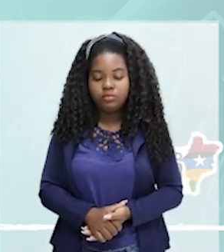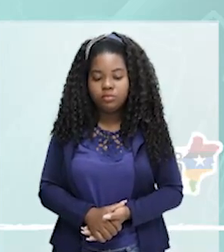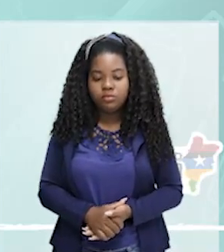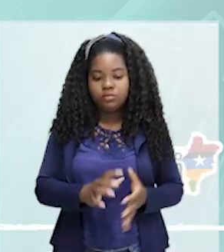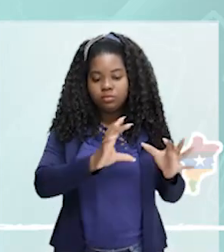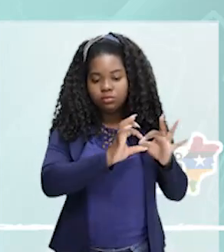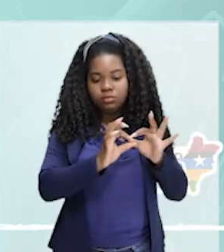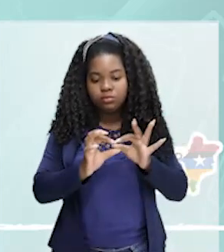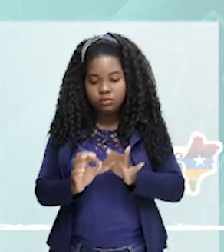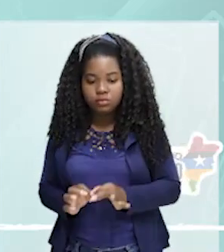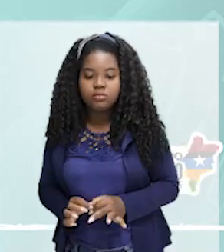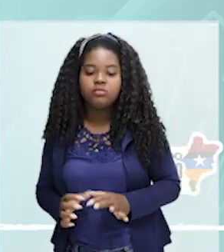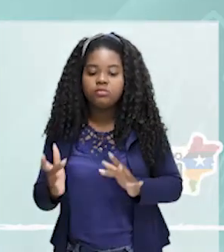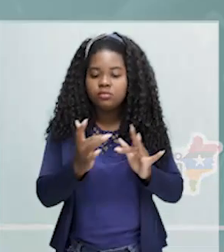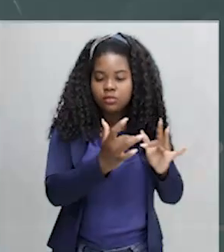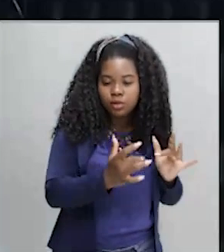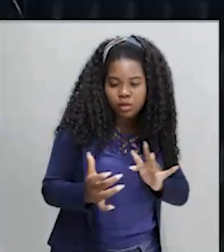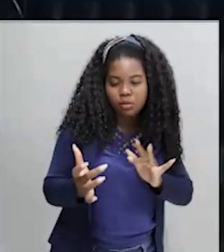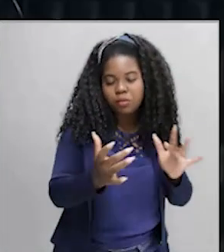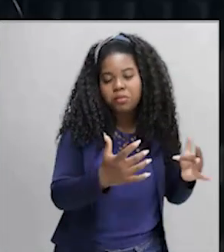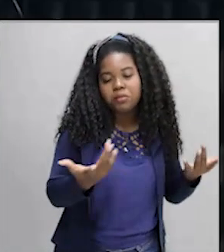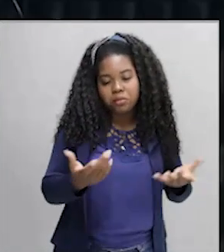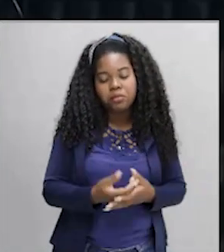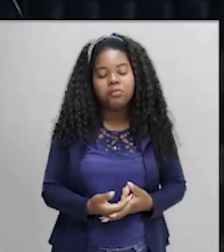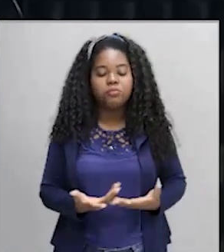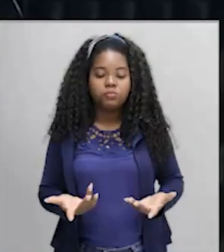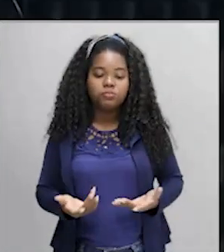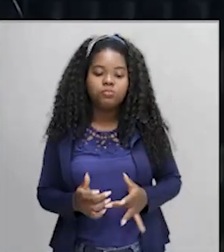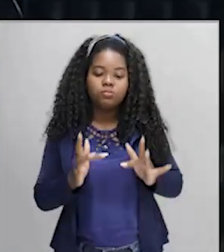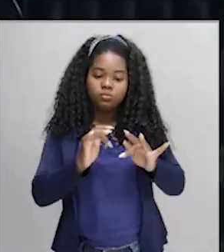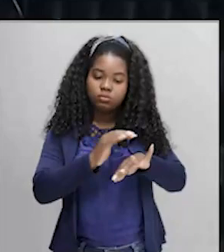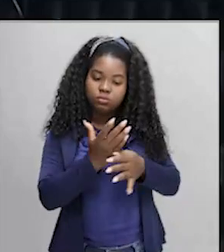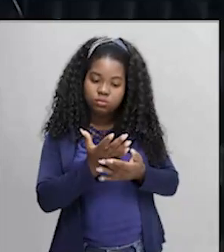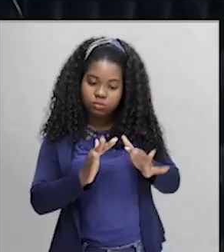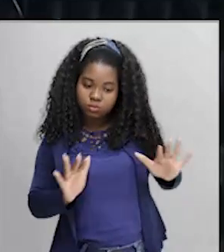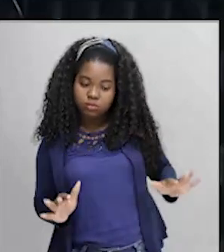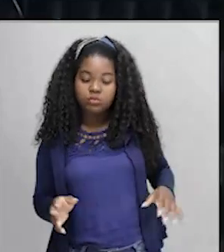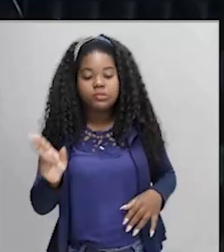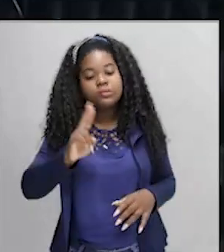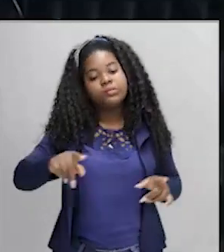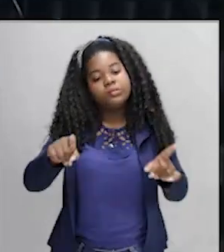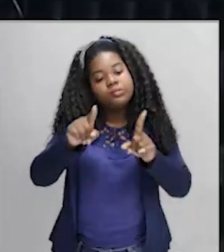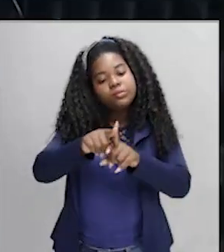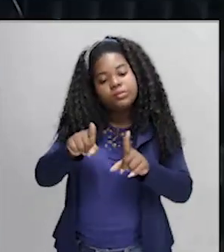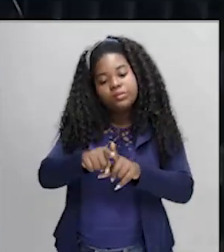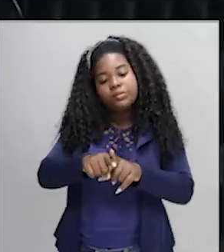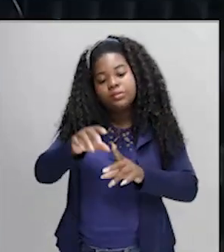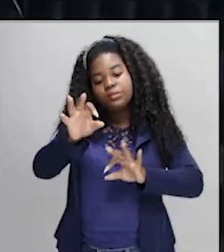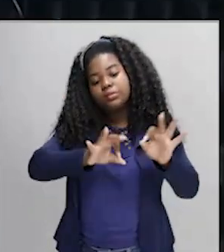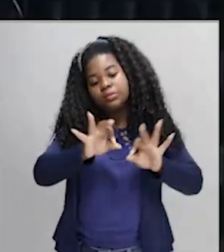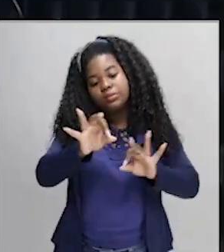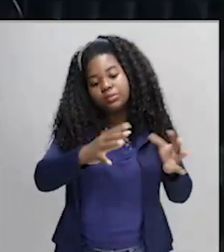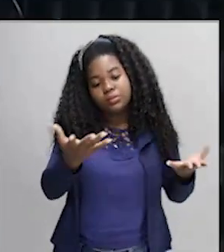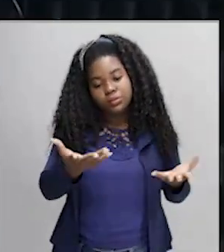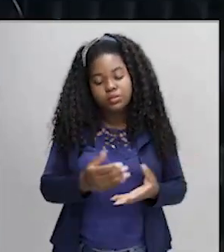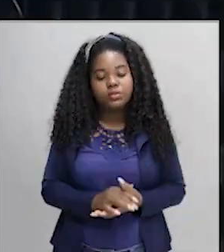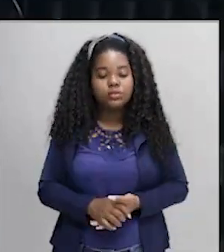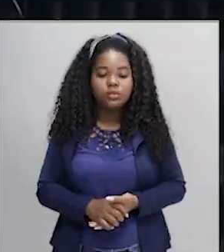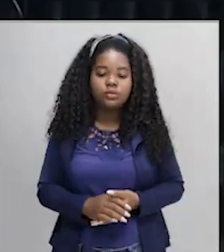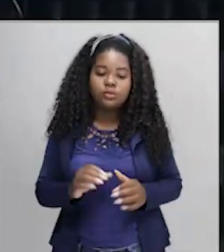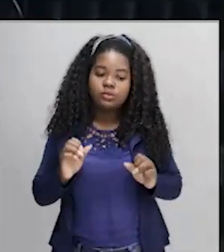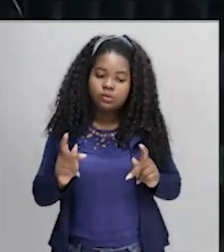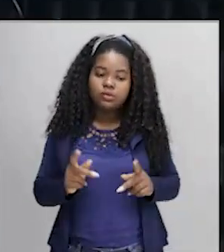de relacionamento, como o caso, né, de decidir se separar, como pode ser usado também para você dividir alguma coisa. Tá